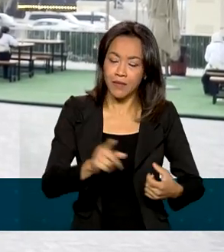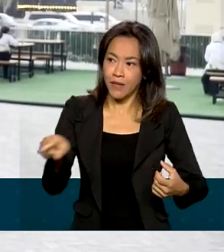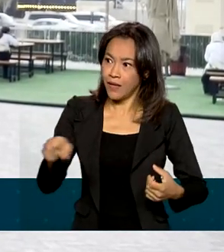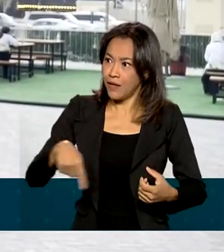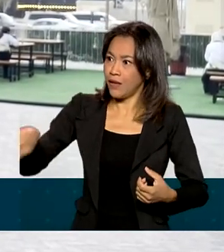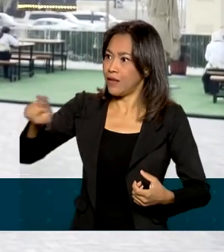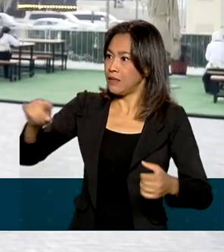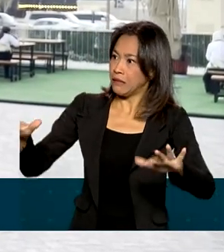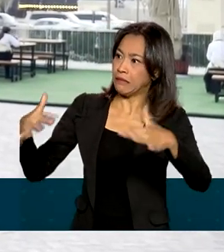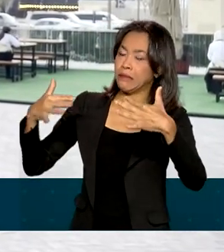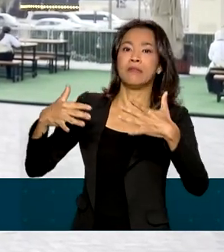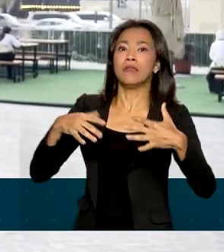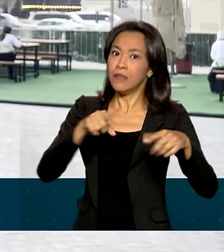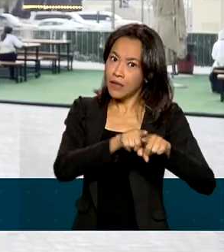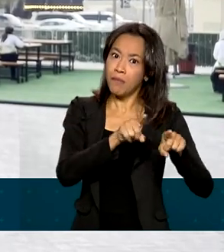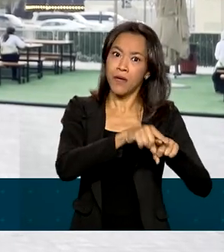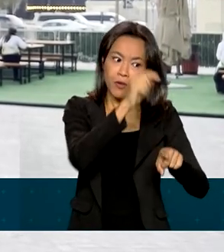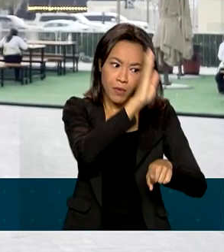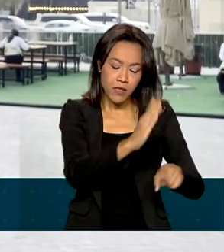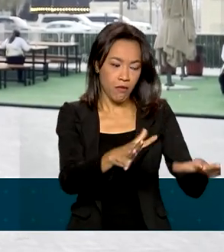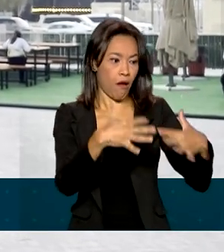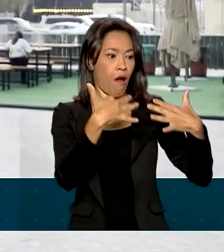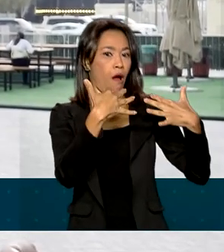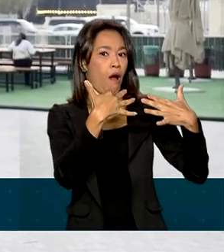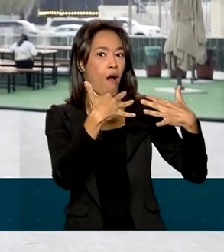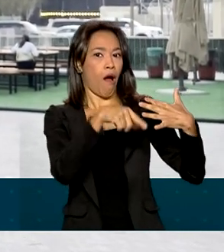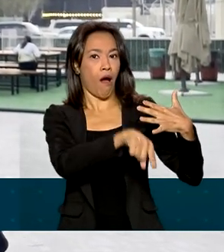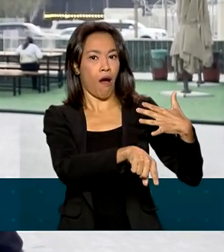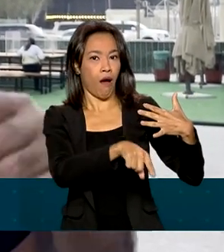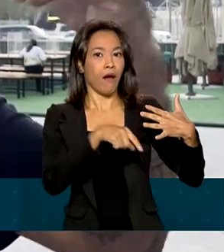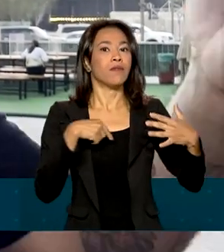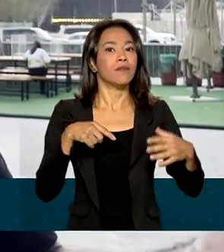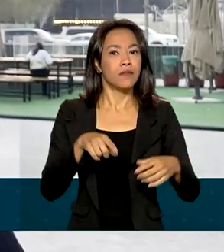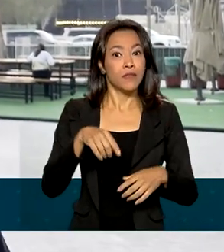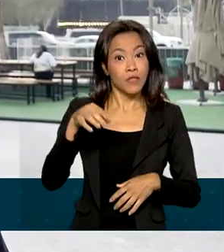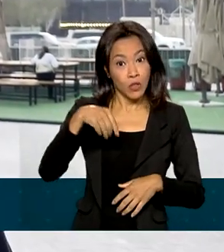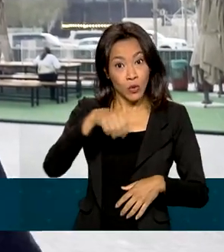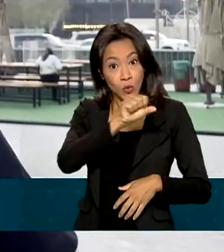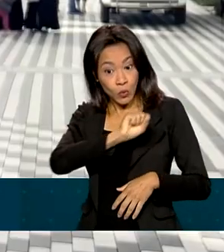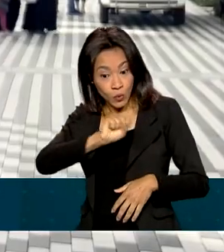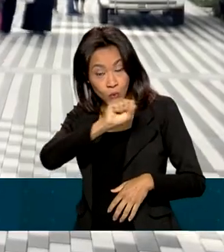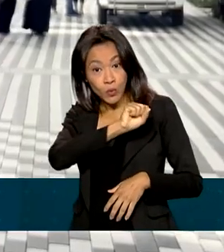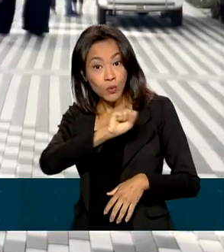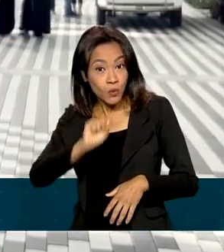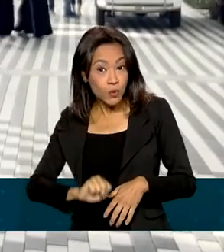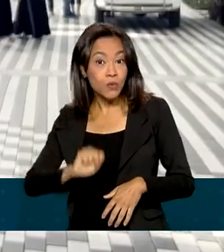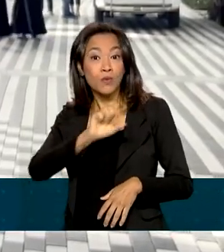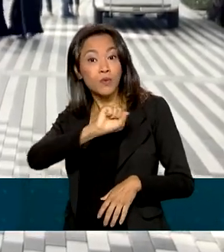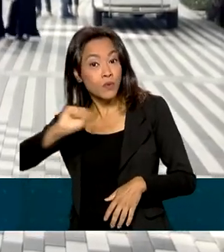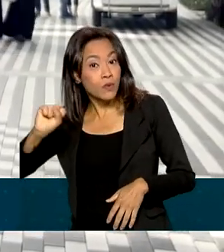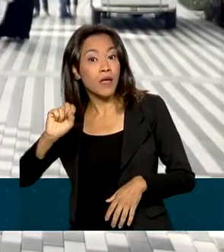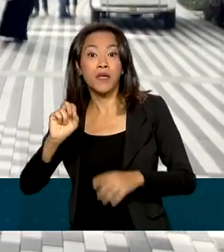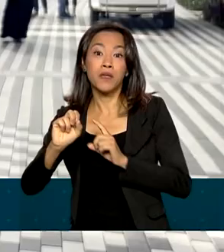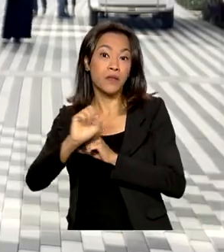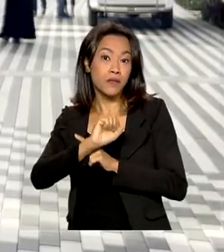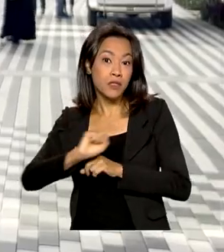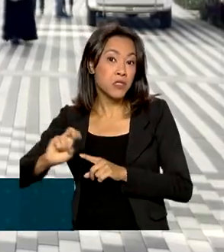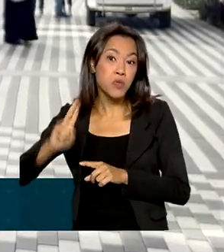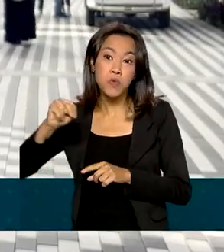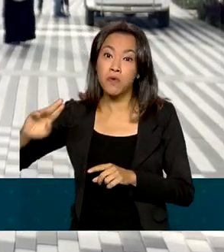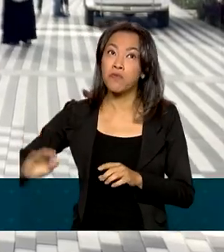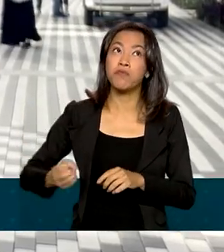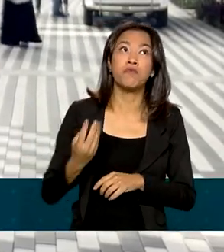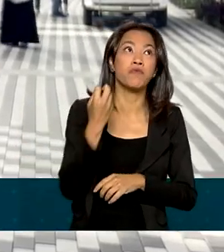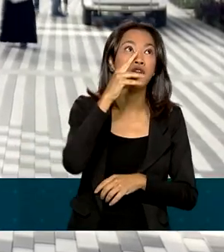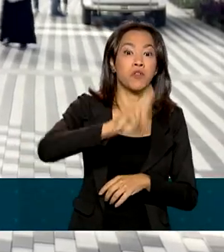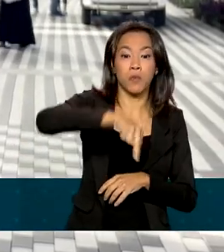até dos próprios brasileiros, né? Gente ali do Sudeste, que nunca viajou para o Norte. As exposições mundiais são realizadas a